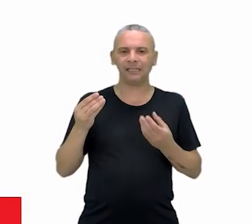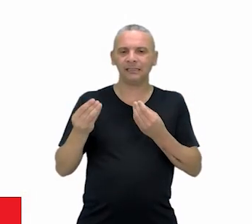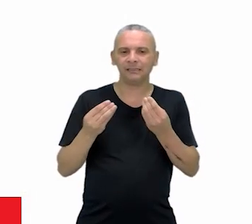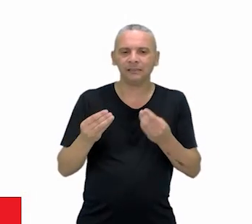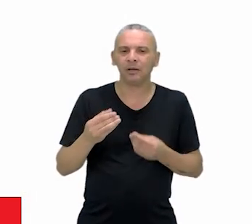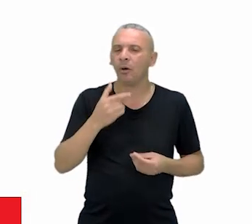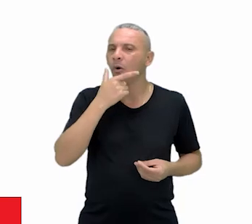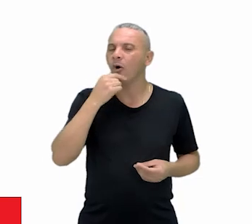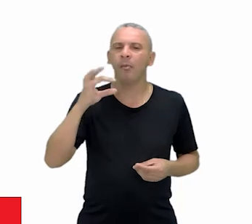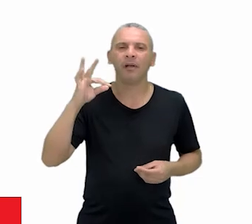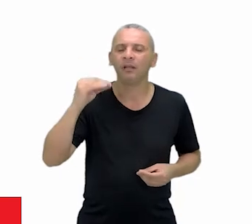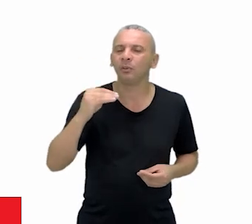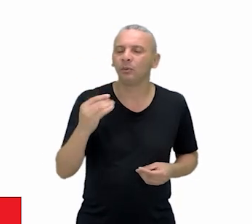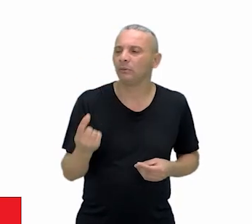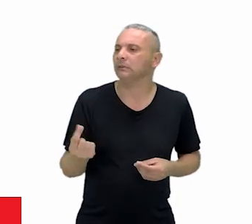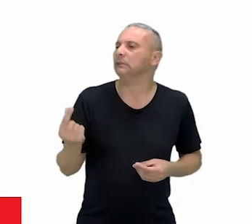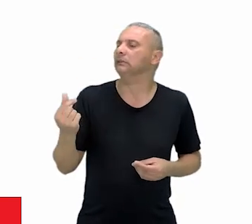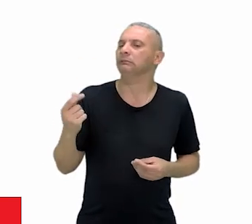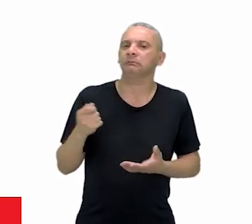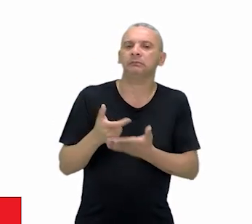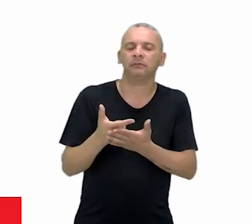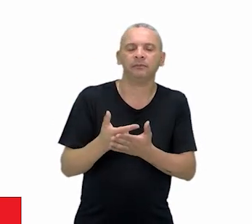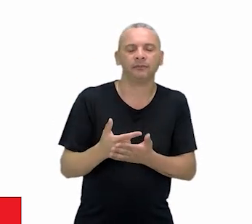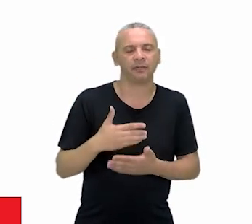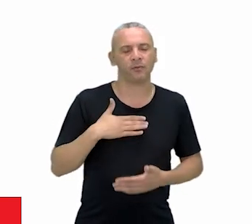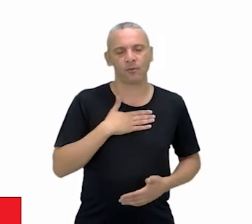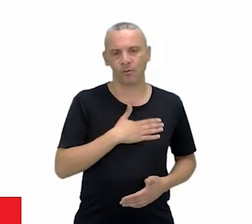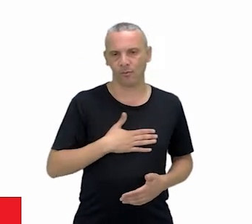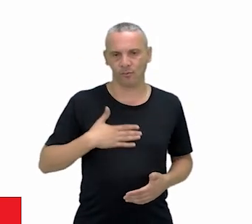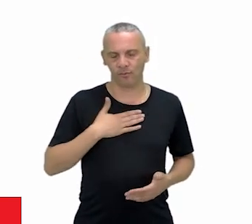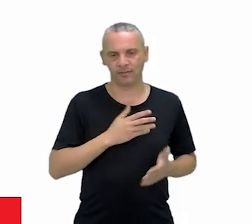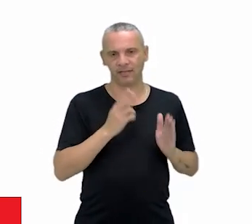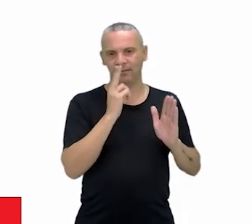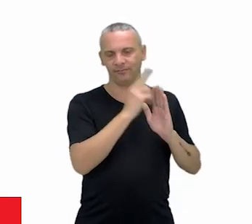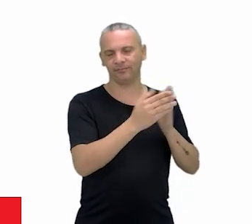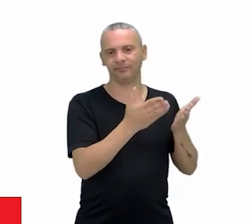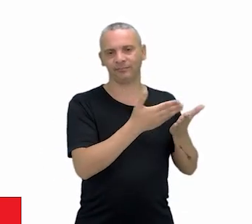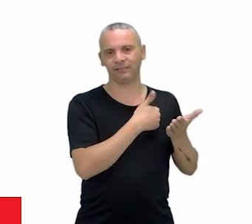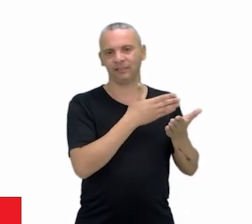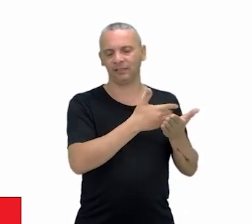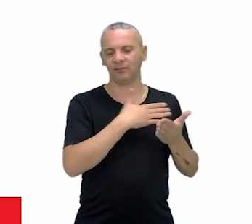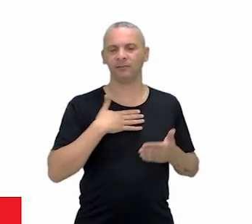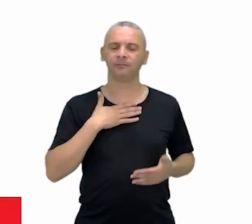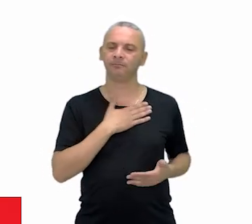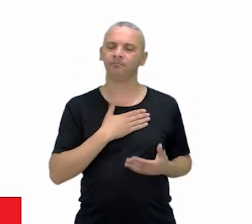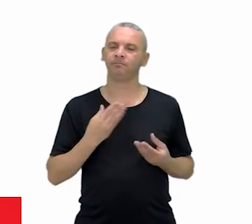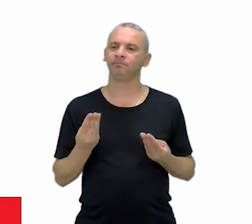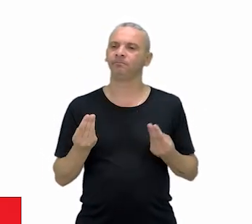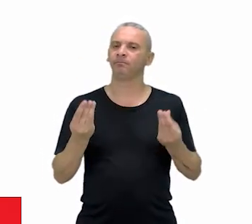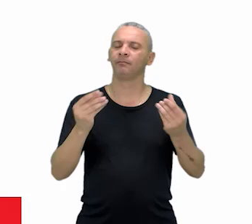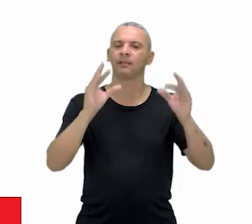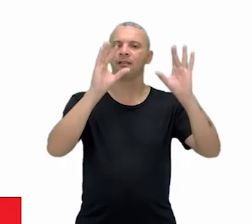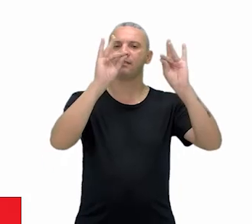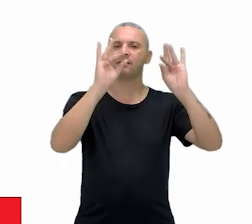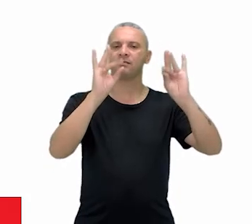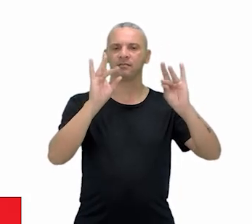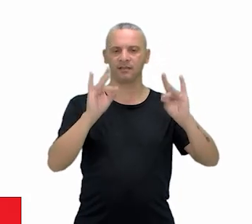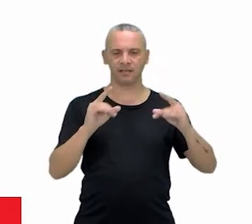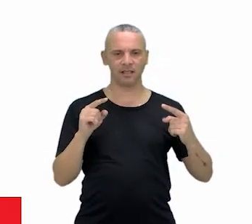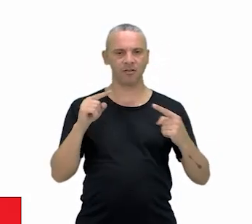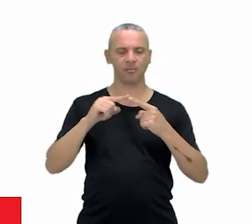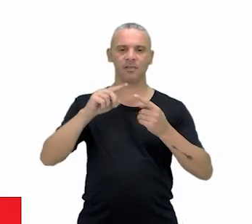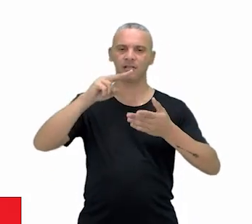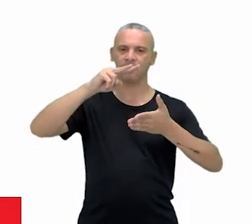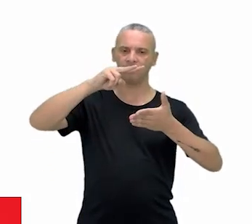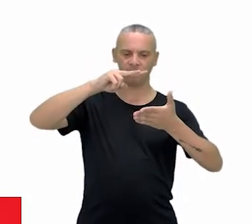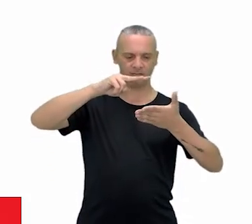homem tem seu preço. Aline, gostei muito da obra, envolvente e rica em detalhes, os quais tornam a